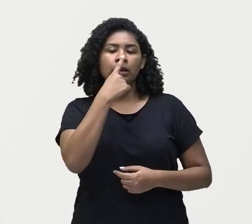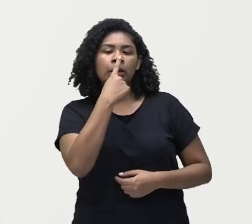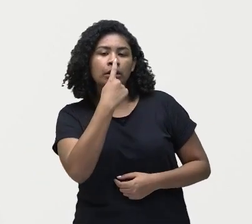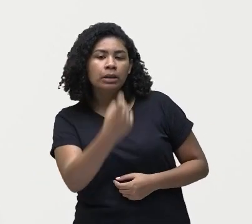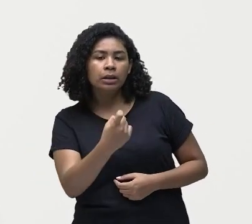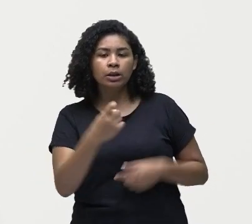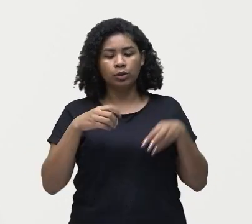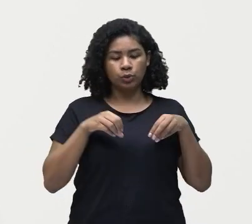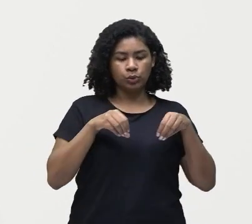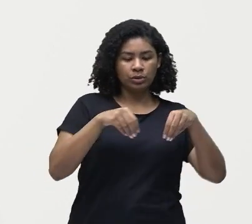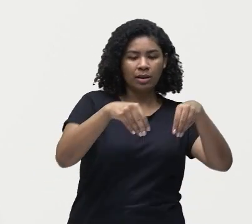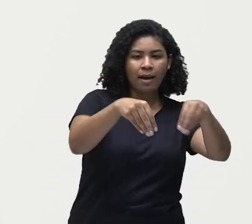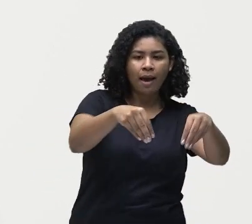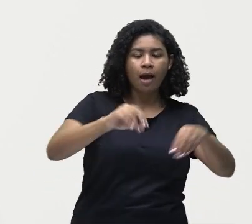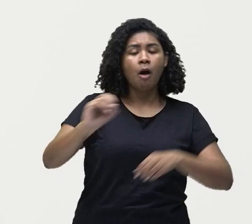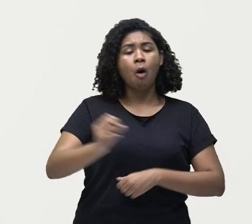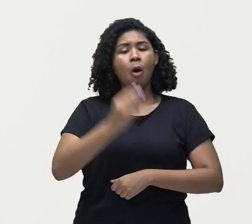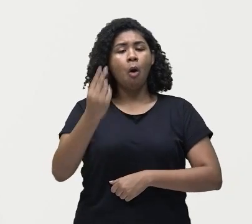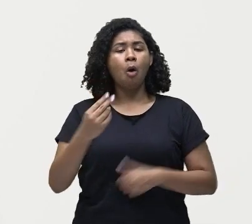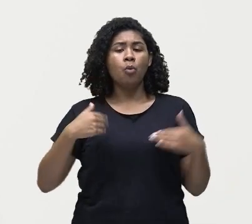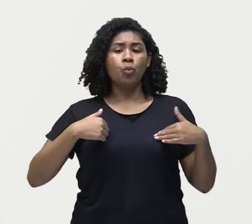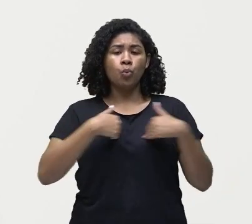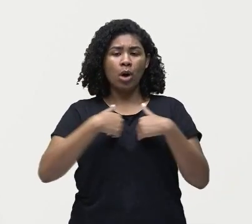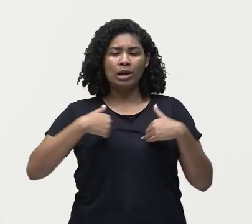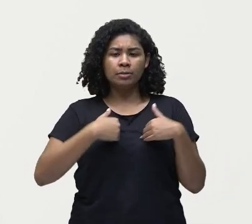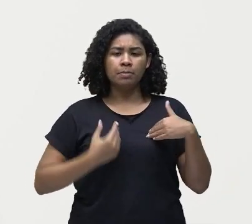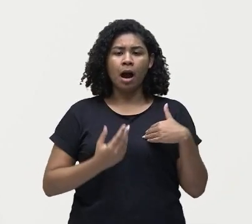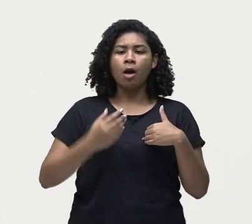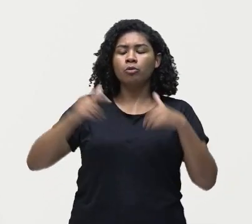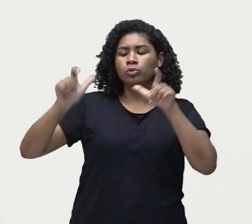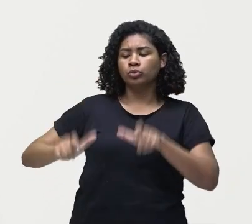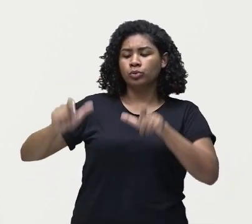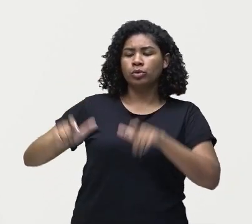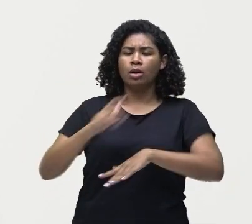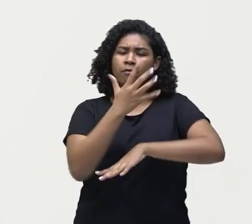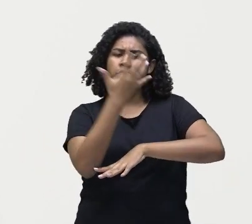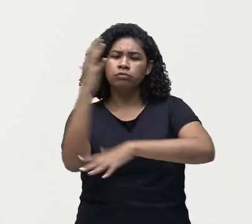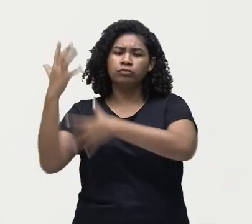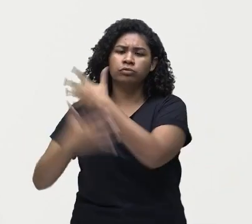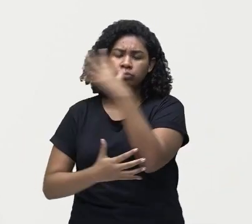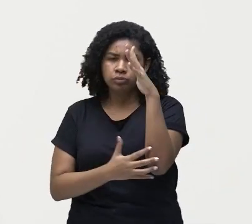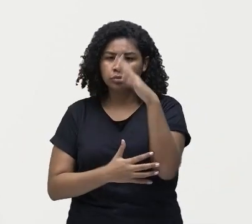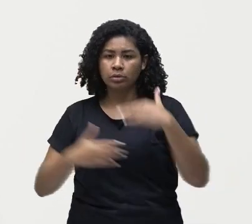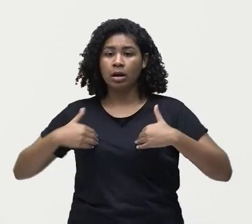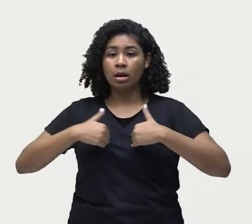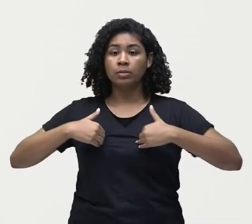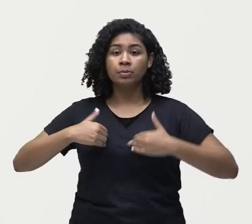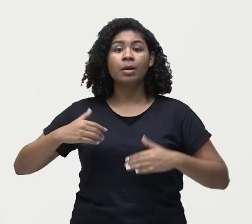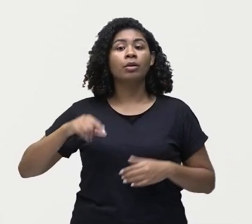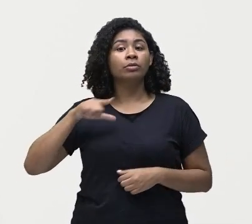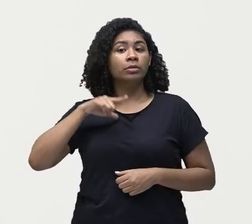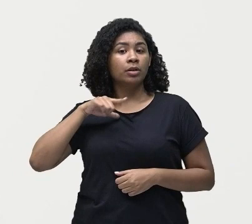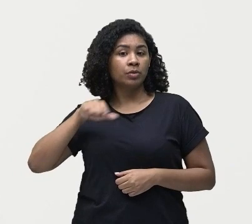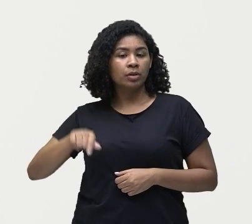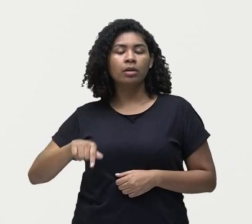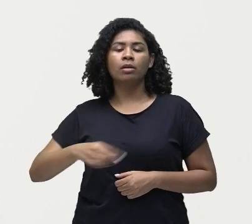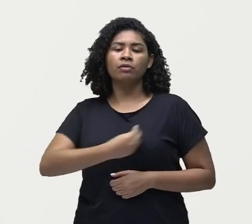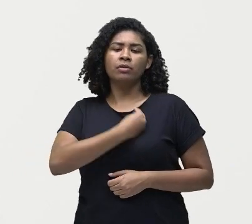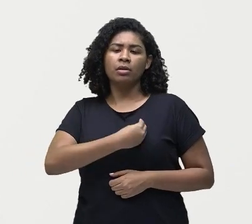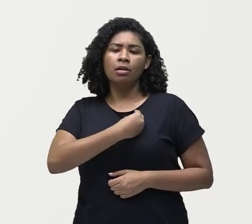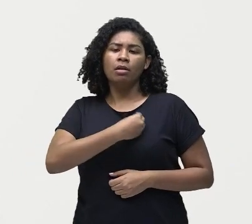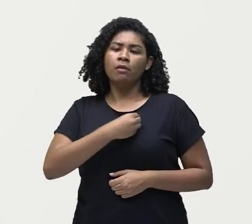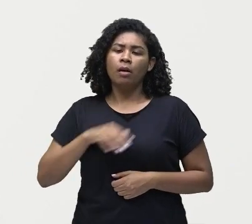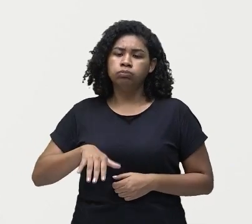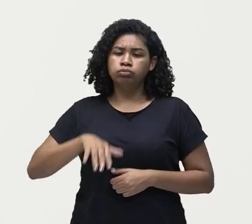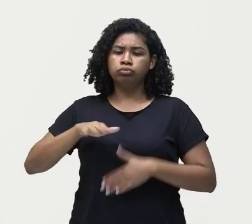solo. Imaginem um animal que morre na floresta, né? Ele sobreviveu, morreu, pegou alguma doença,